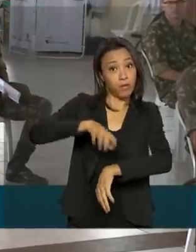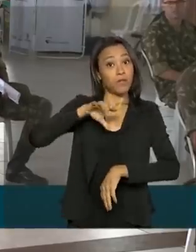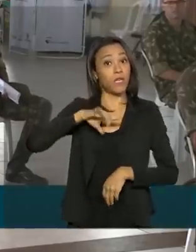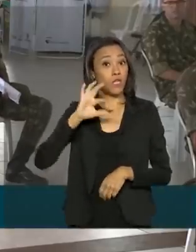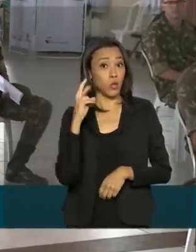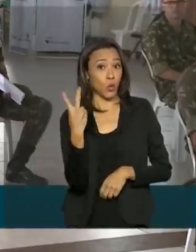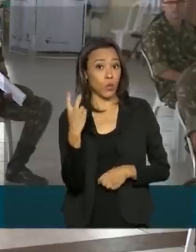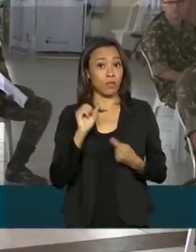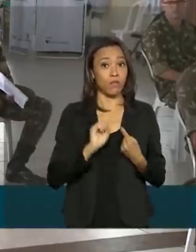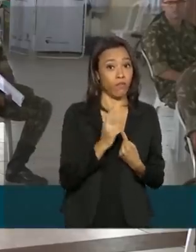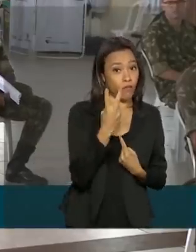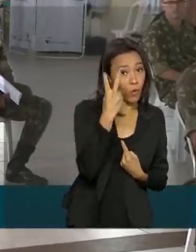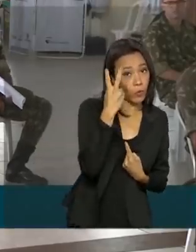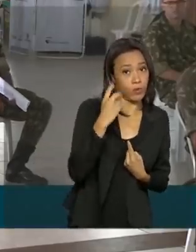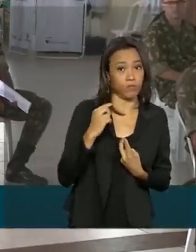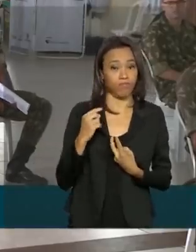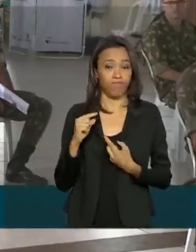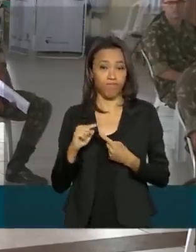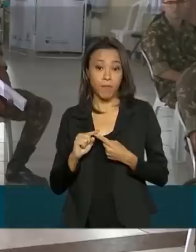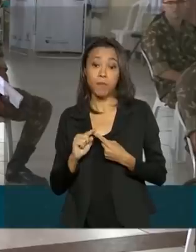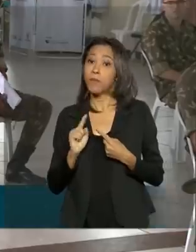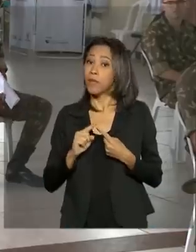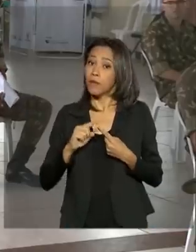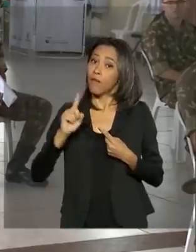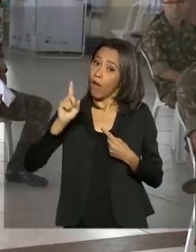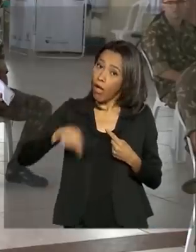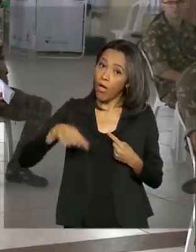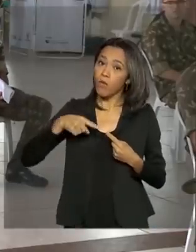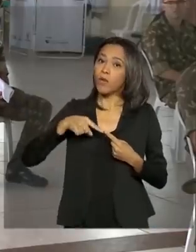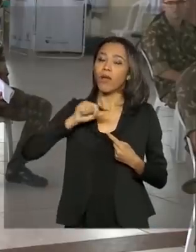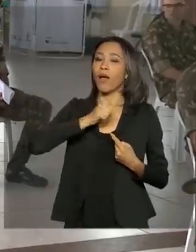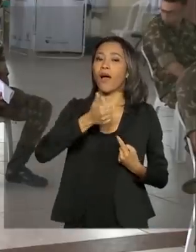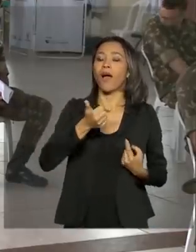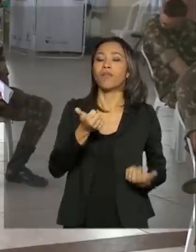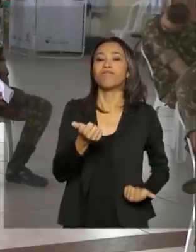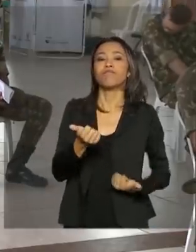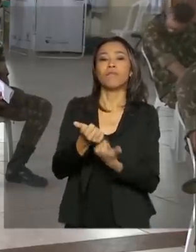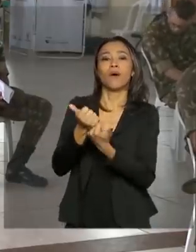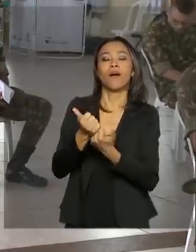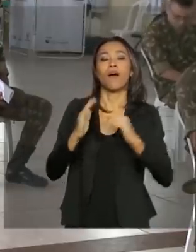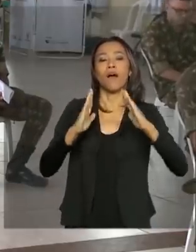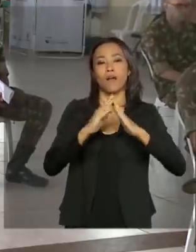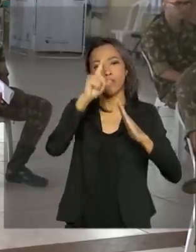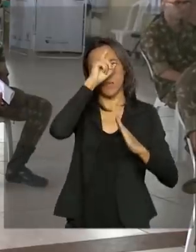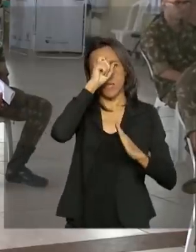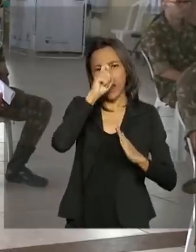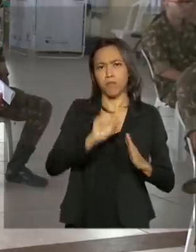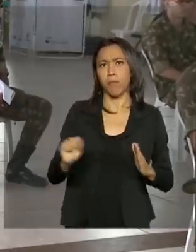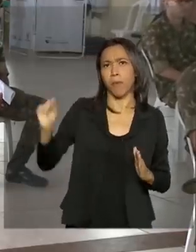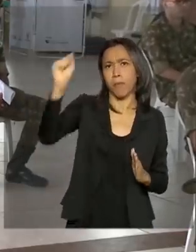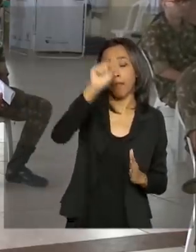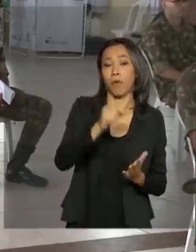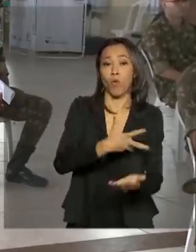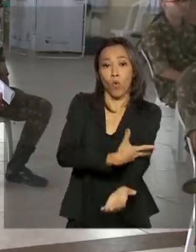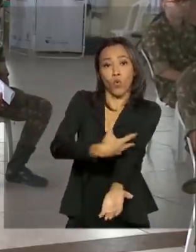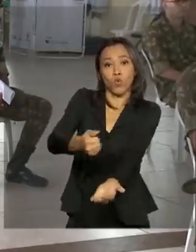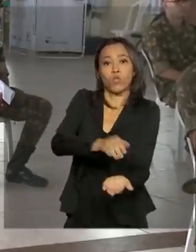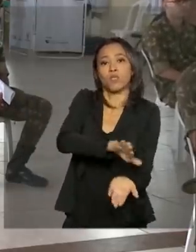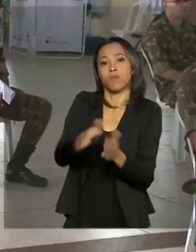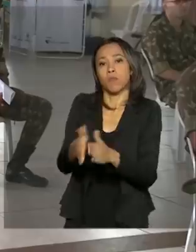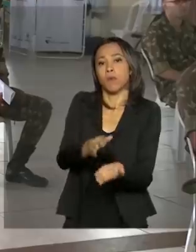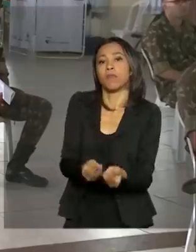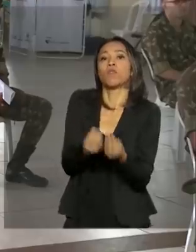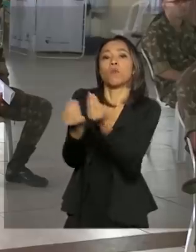valores principais. O primeiro é, efetivamente, ajudar a abastecer os bancos de sangue. E o segundo é o